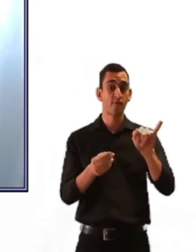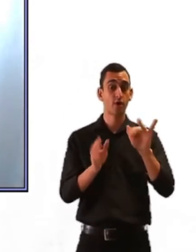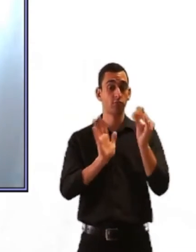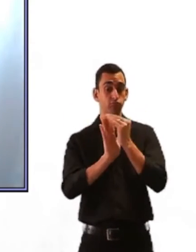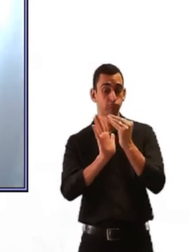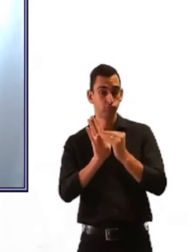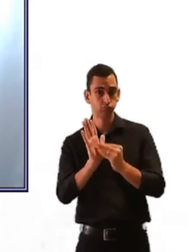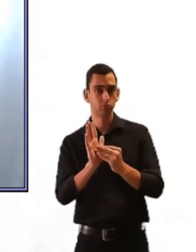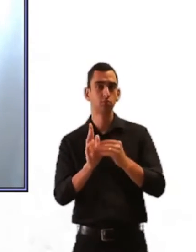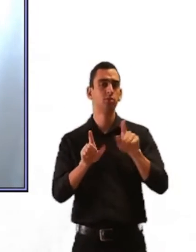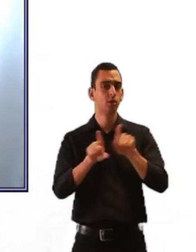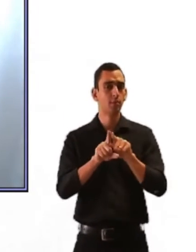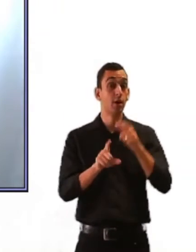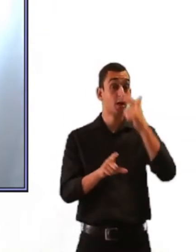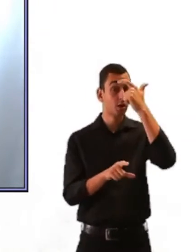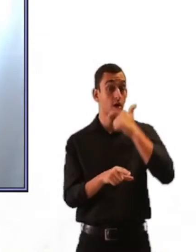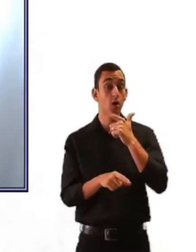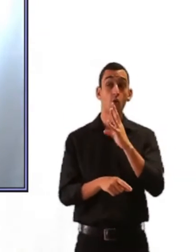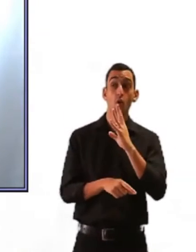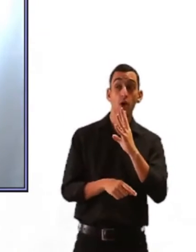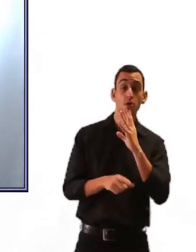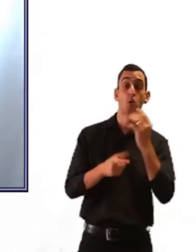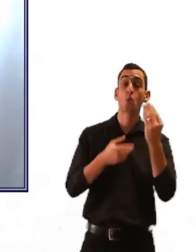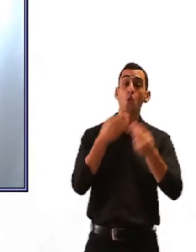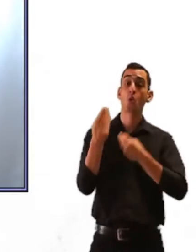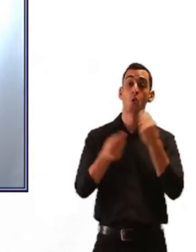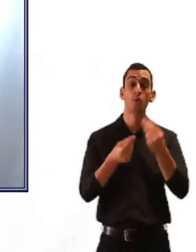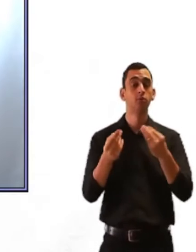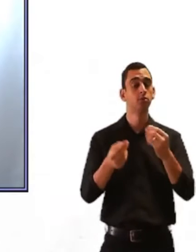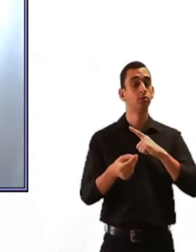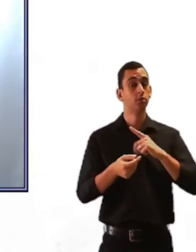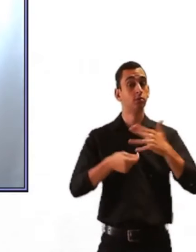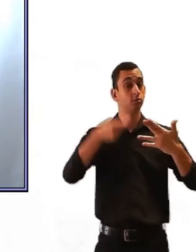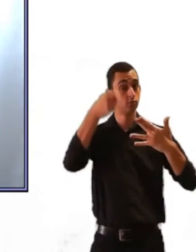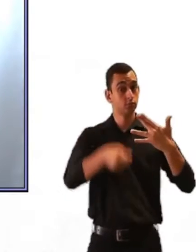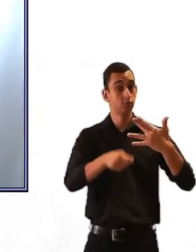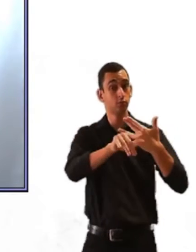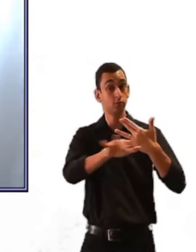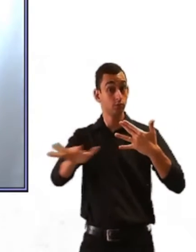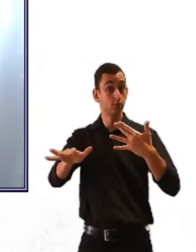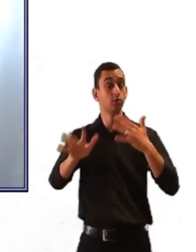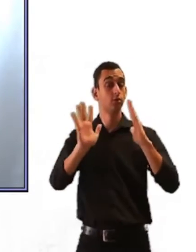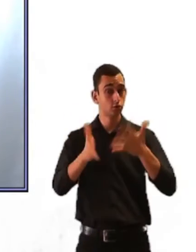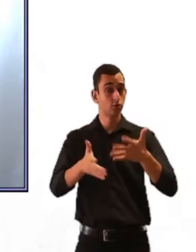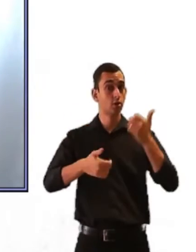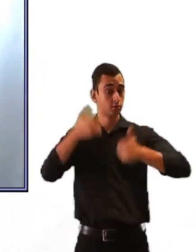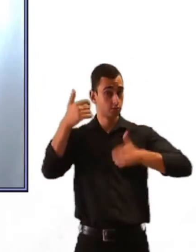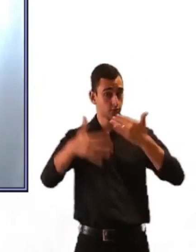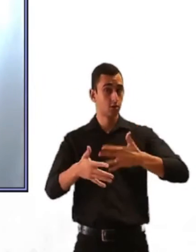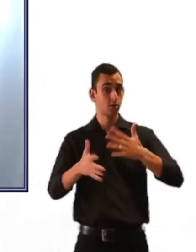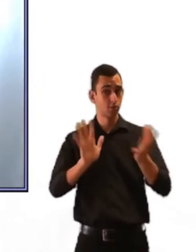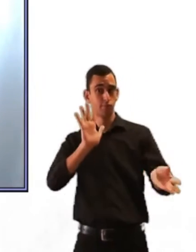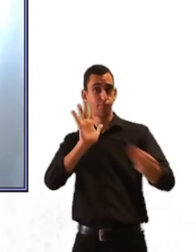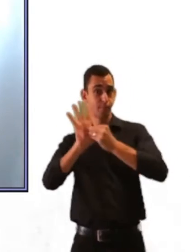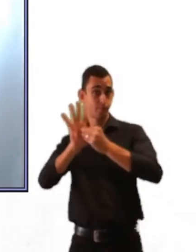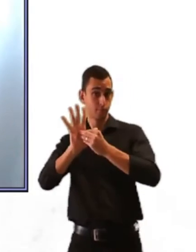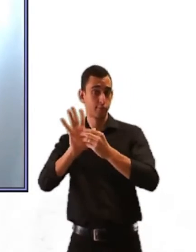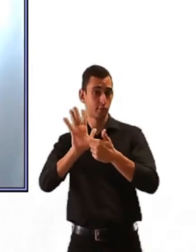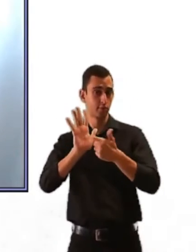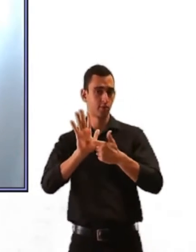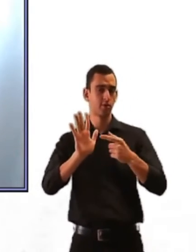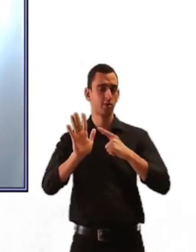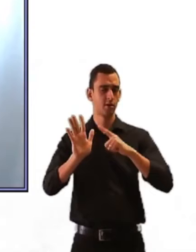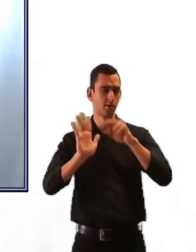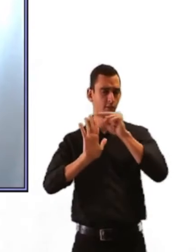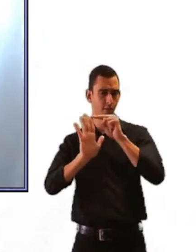o procedimento de reconhecimento, a jurisprudência interpretava que o conteúdo normativo ali do